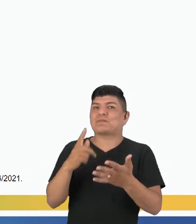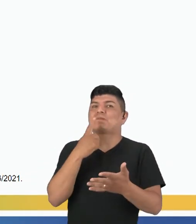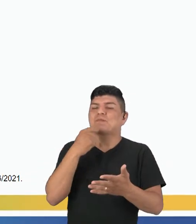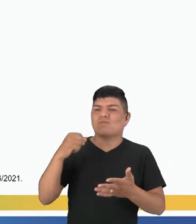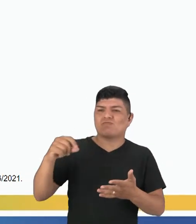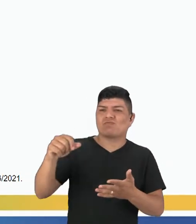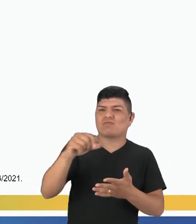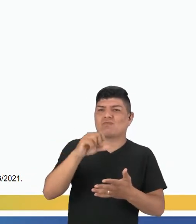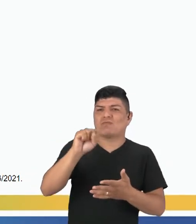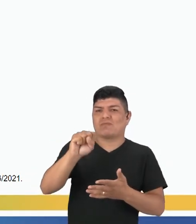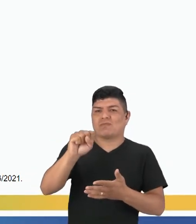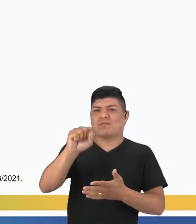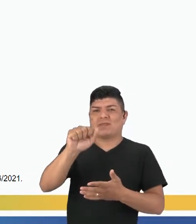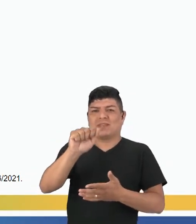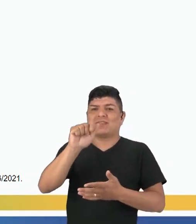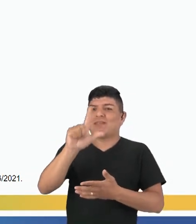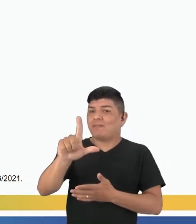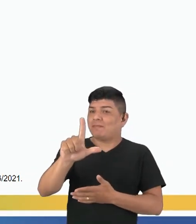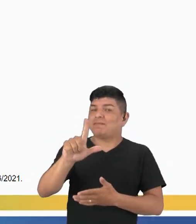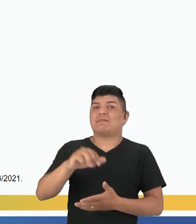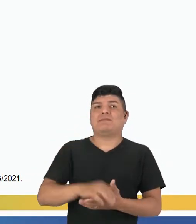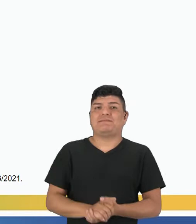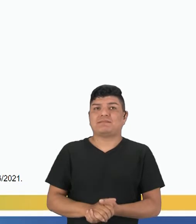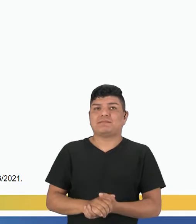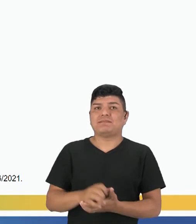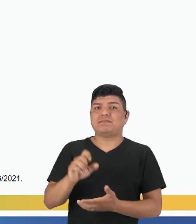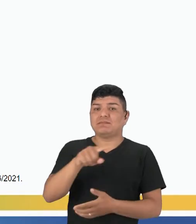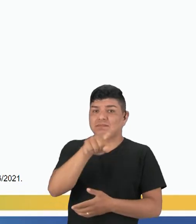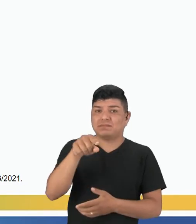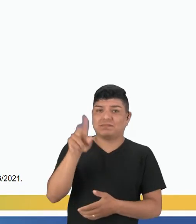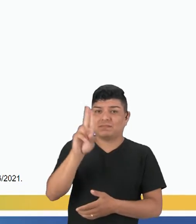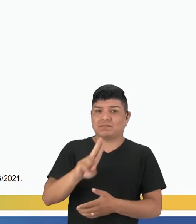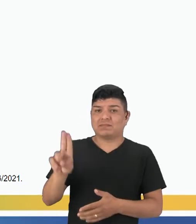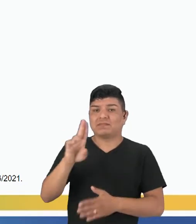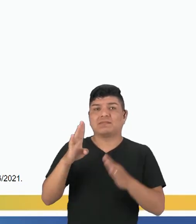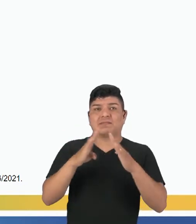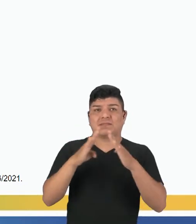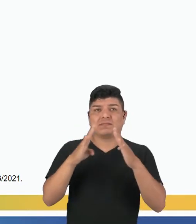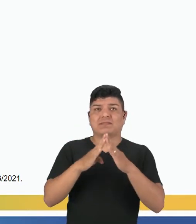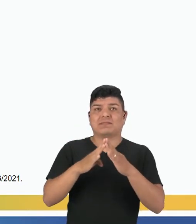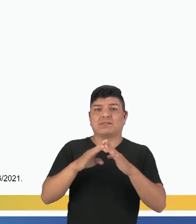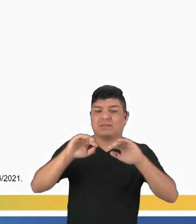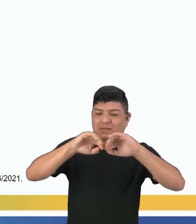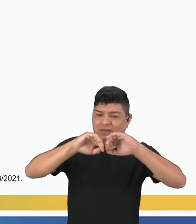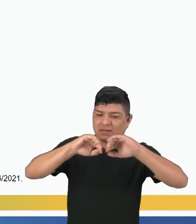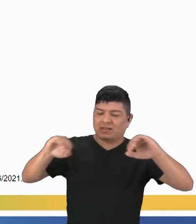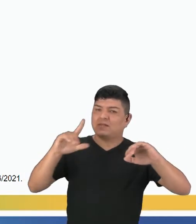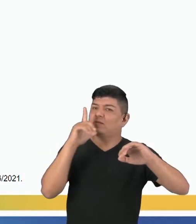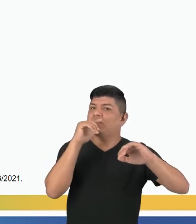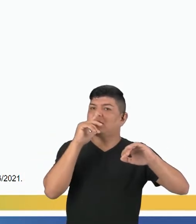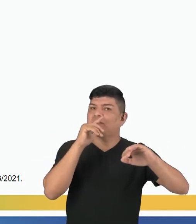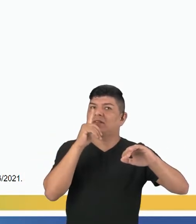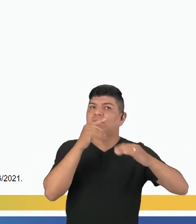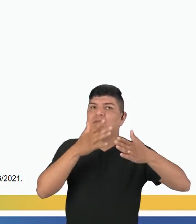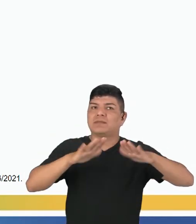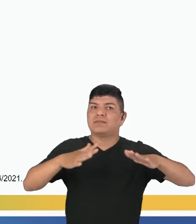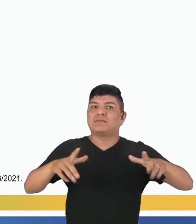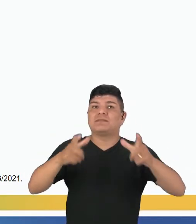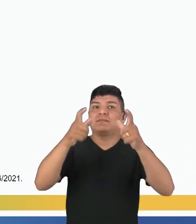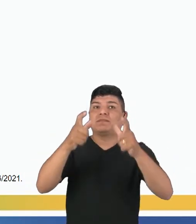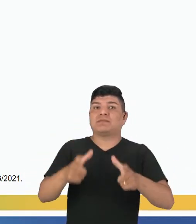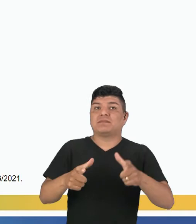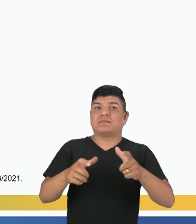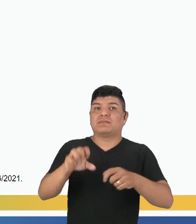mineral chamado sal. O sal que você usa em casa é separado da água do mar em um lugar